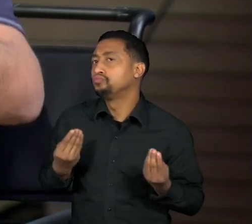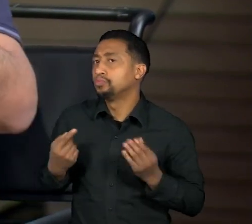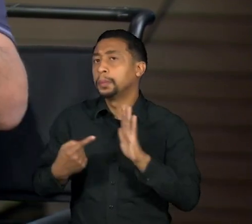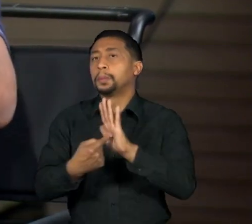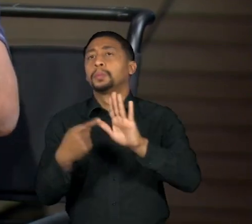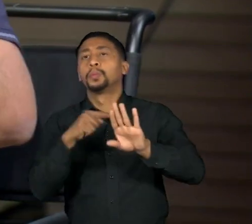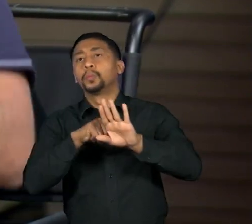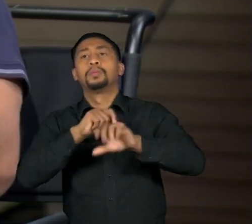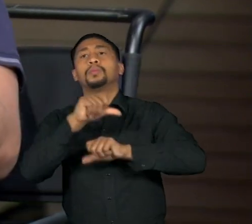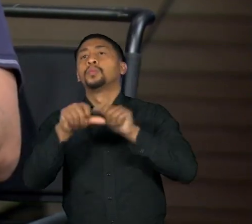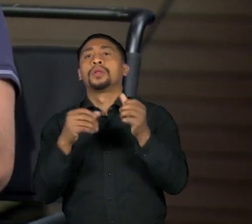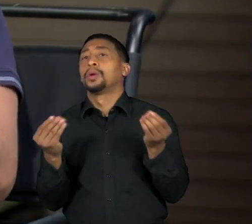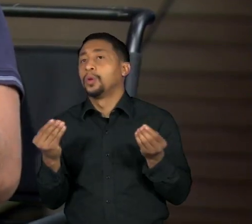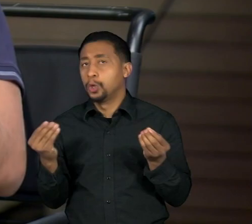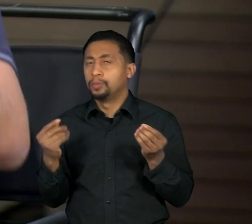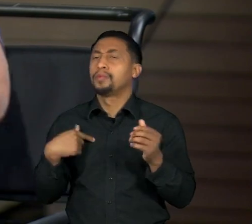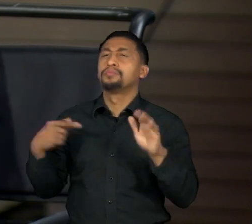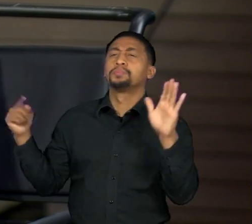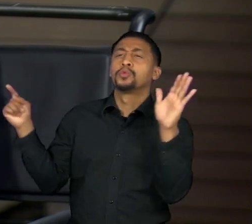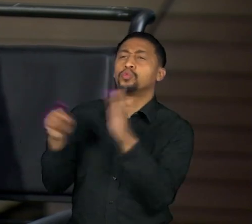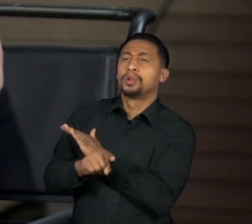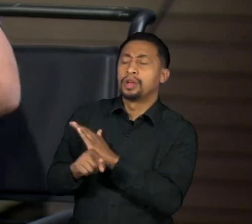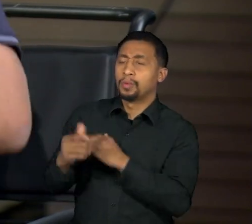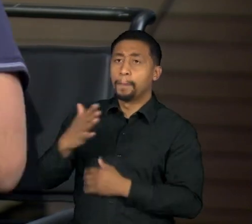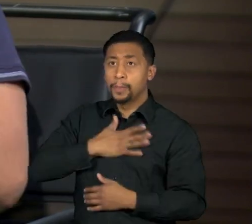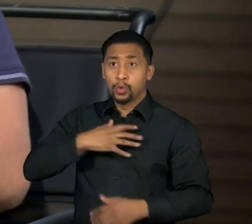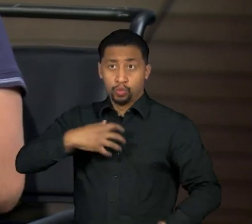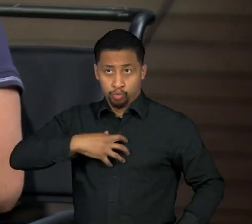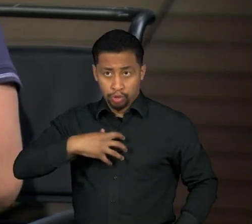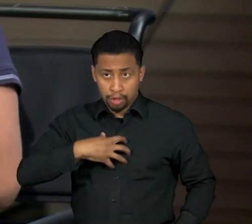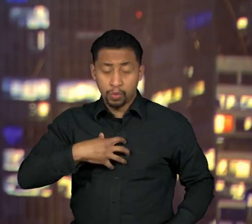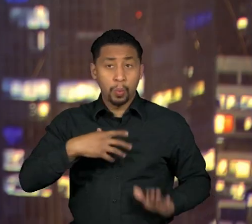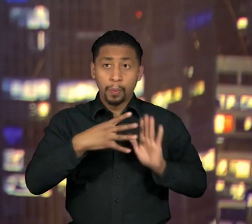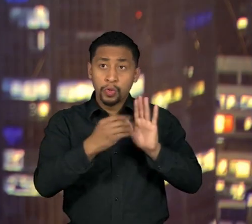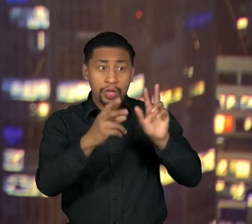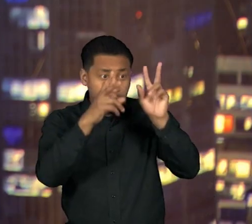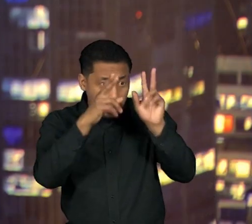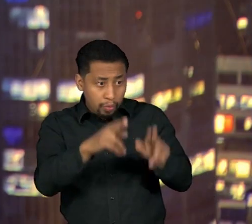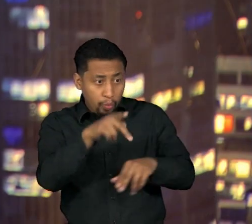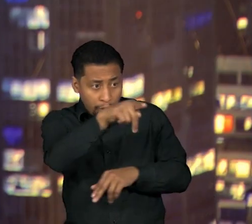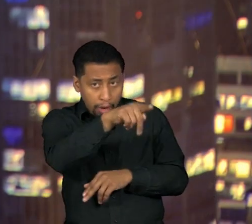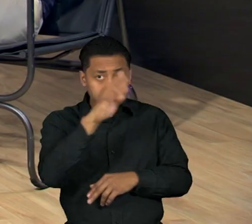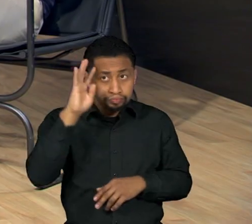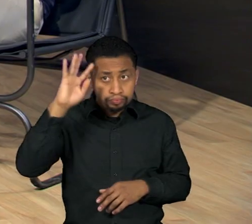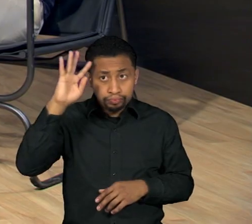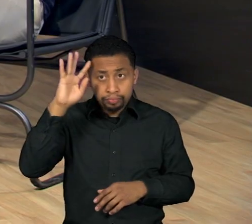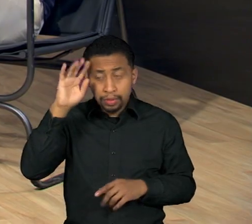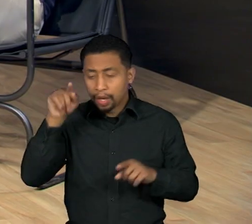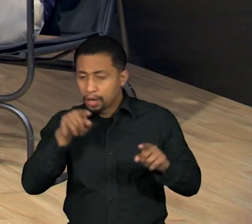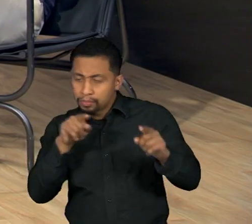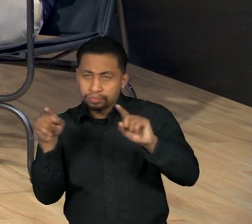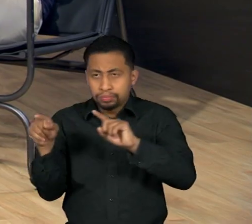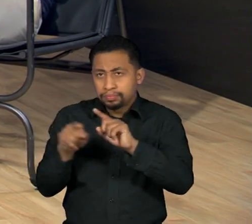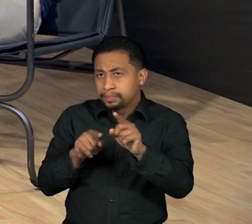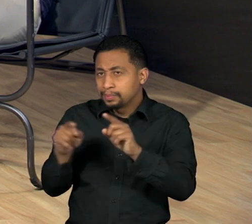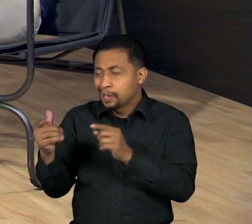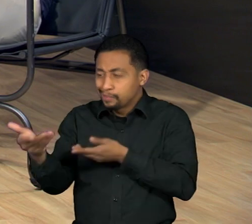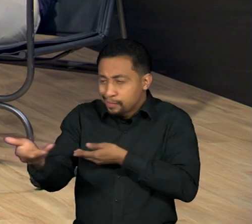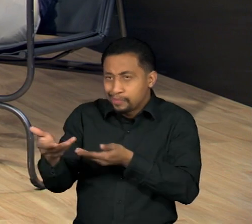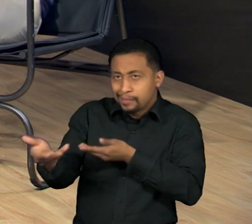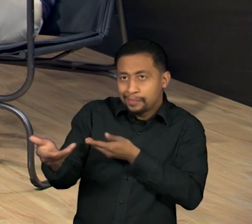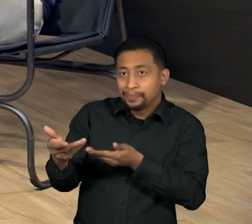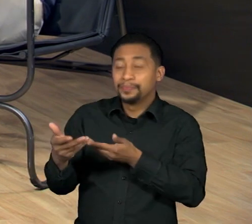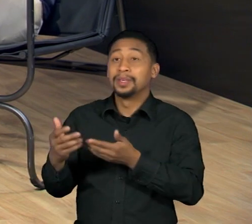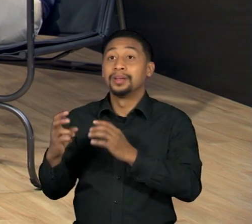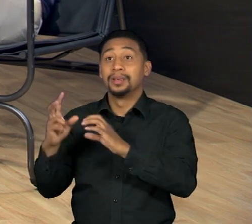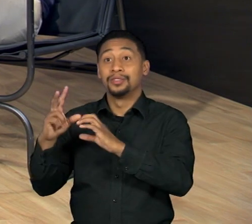outro, falava, esse tipo, como que ficaria isso que eu escrevi no modelo dele? Aí ele trazia, eu falei, gostei, vamos mudar um pouquinho aqui. Então, essa